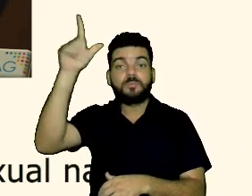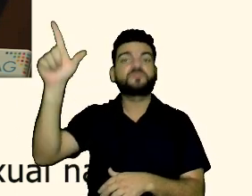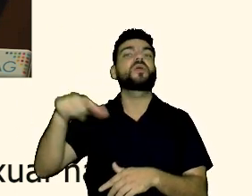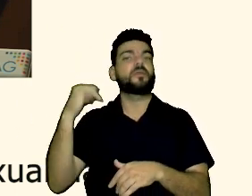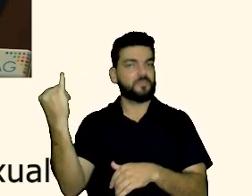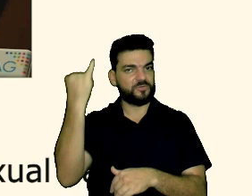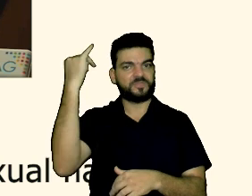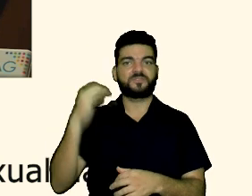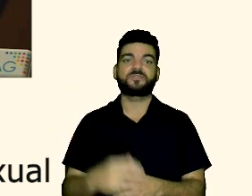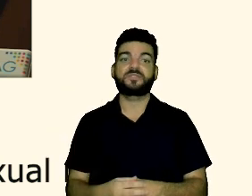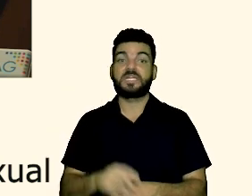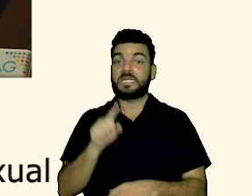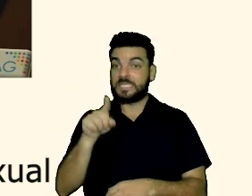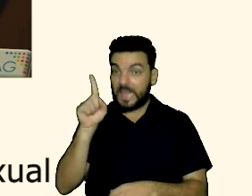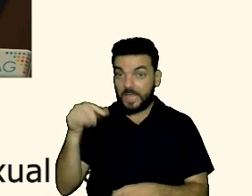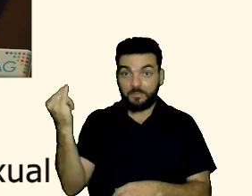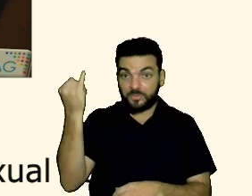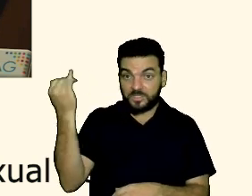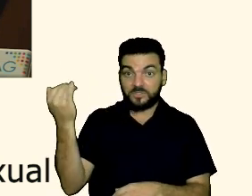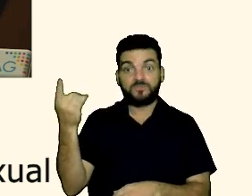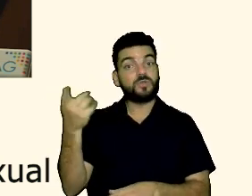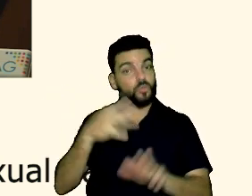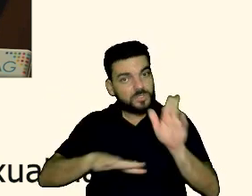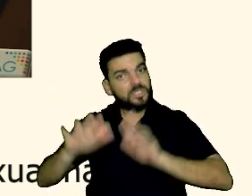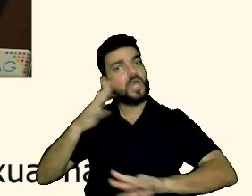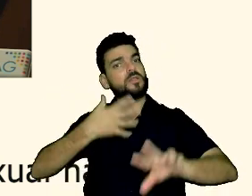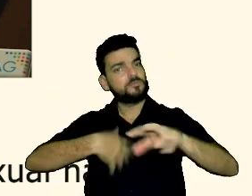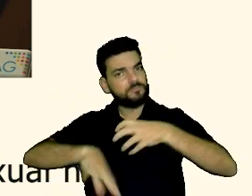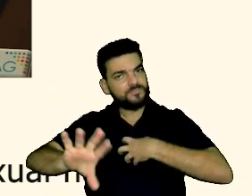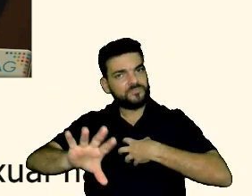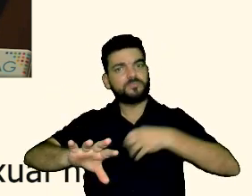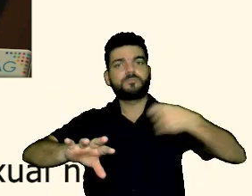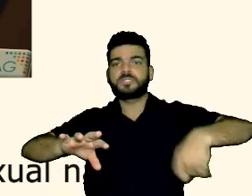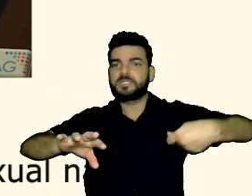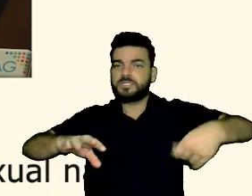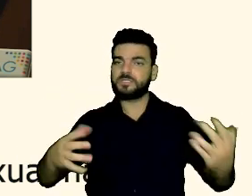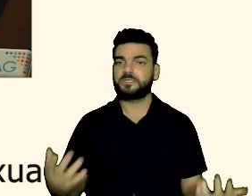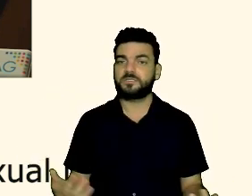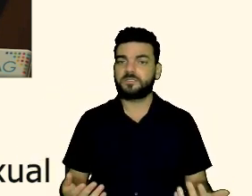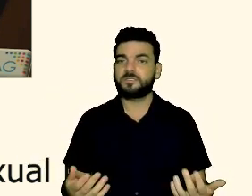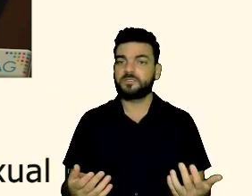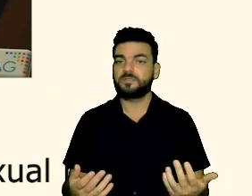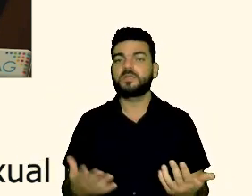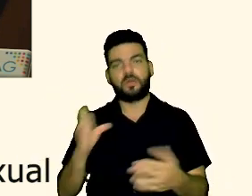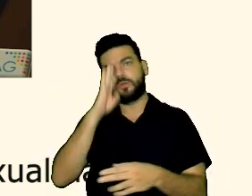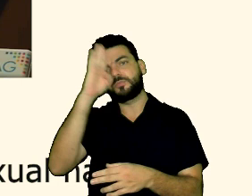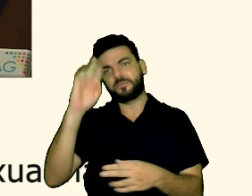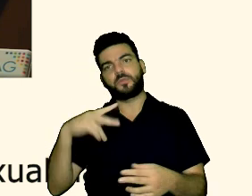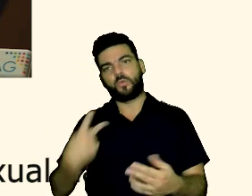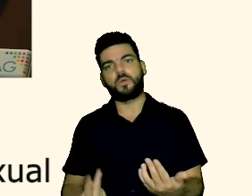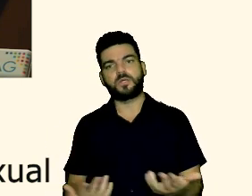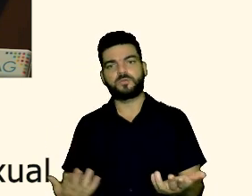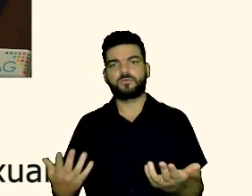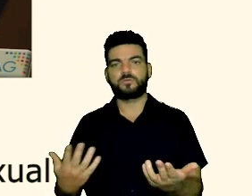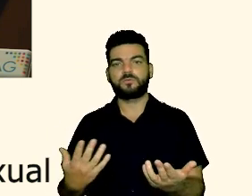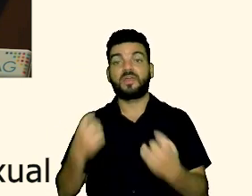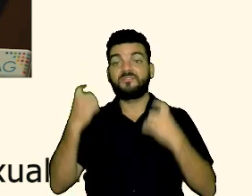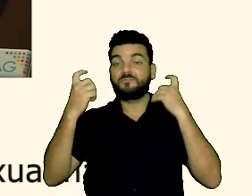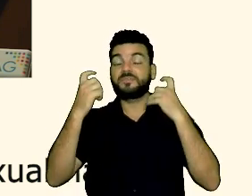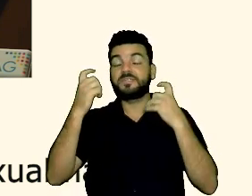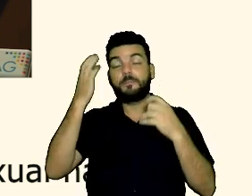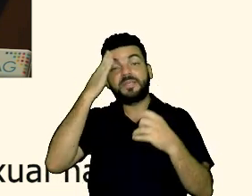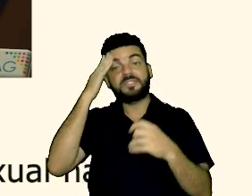de humanização, que é o que significa a valoração do outro para nós, eu já tenho um olhar mais cuidadoso para